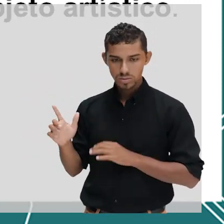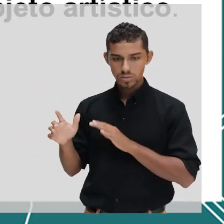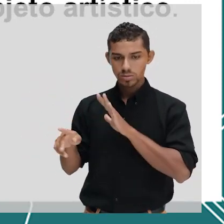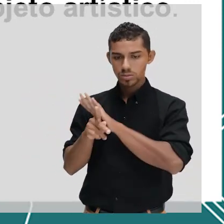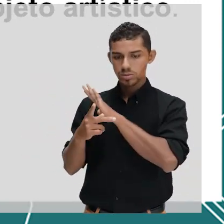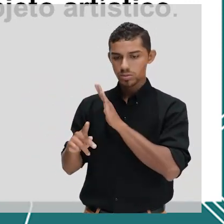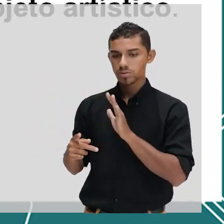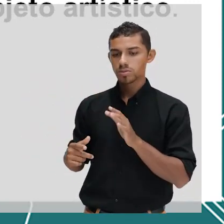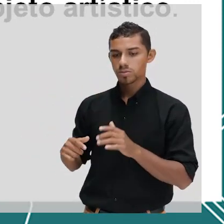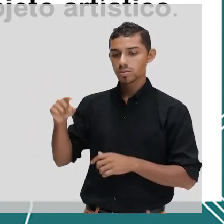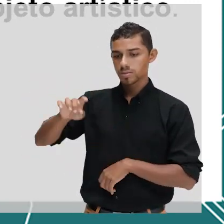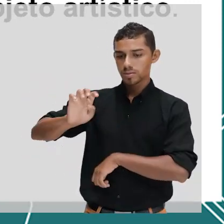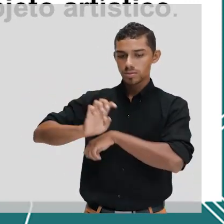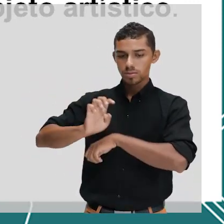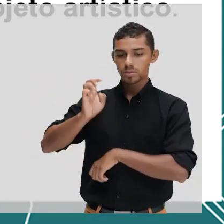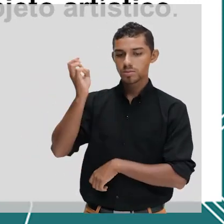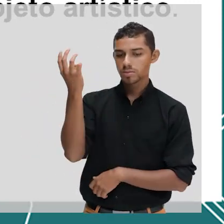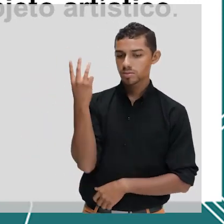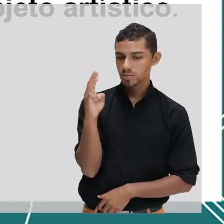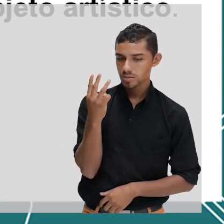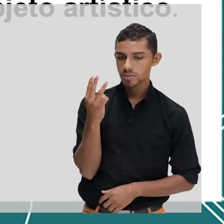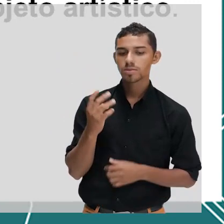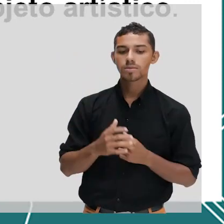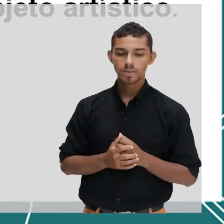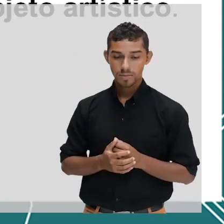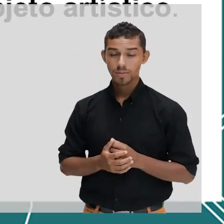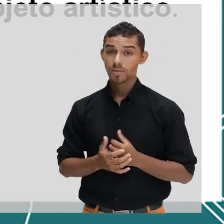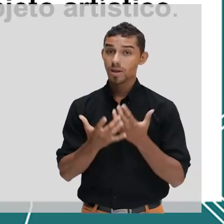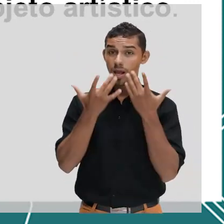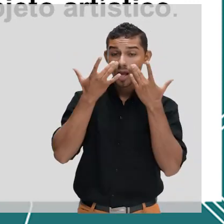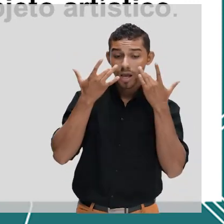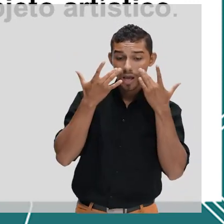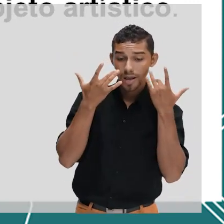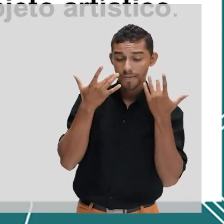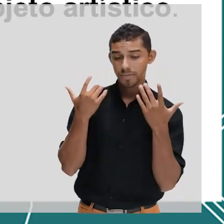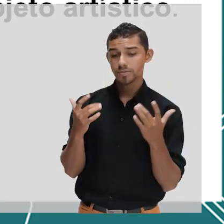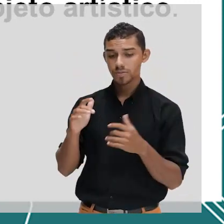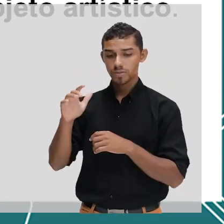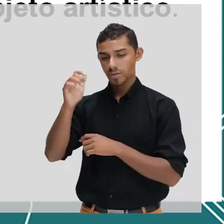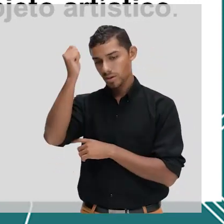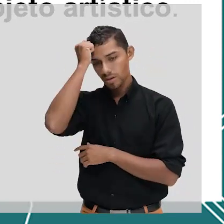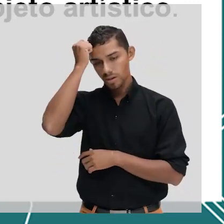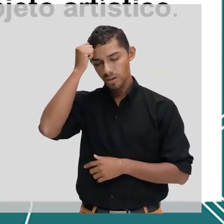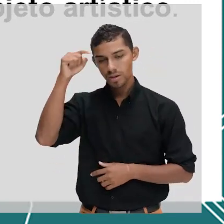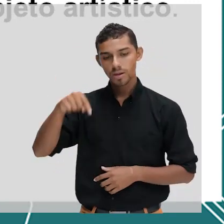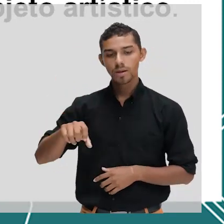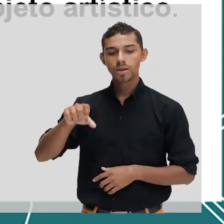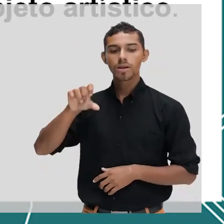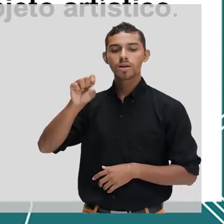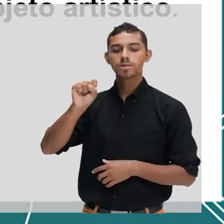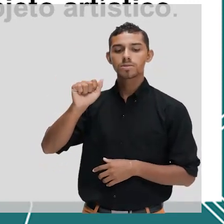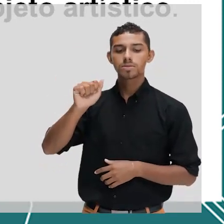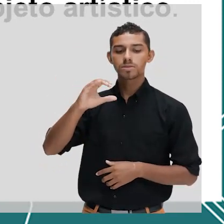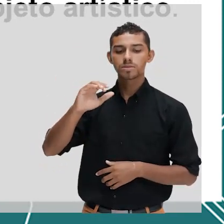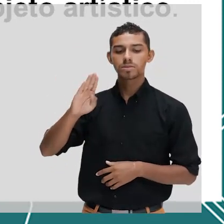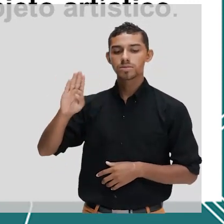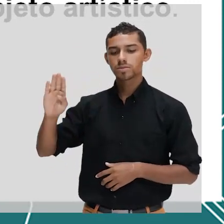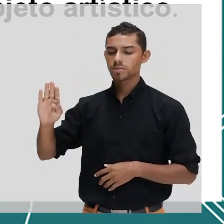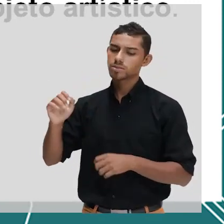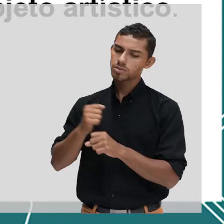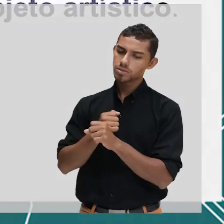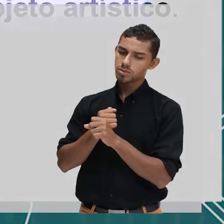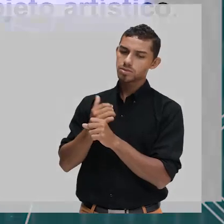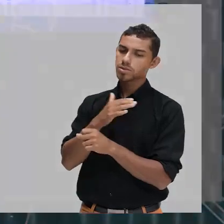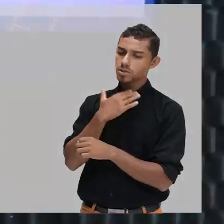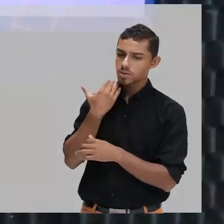produto maranhense. Né? Não dá para falar de teatro de animação, teatro de bonecos, sem falar do Beto Bittencourt, que faleceu há alguns anos,